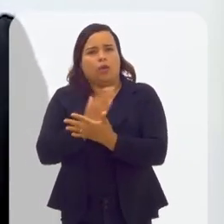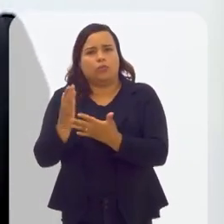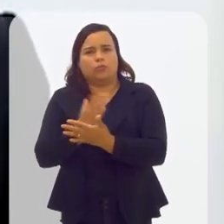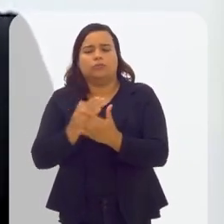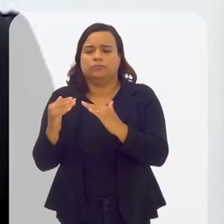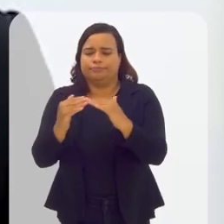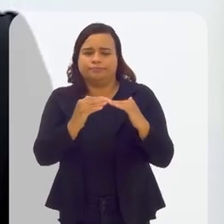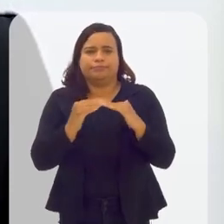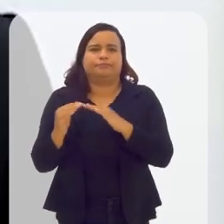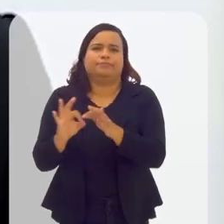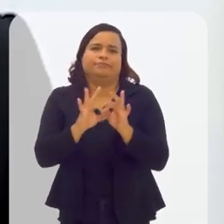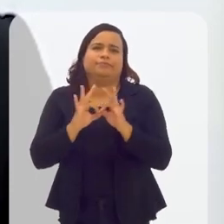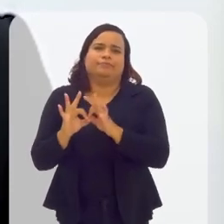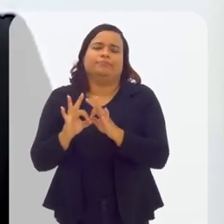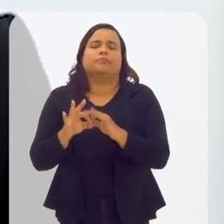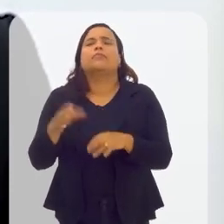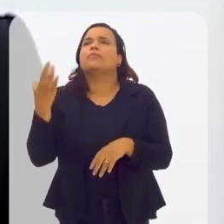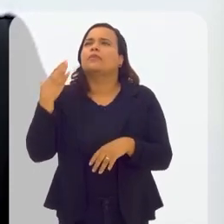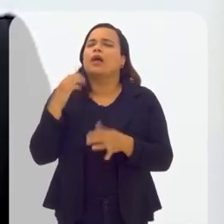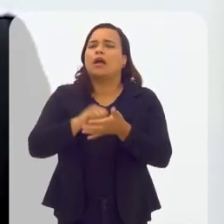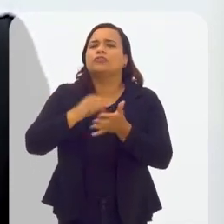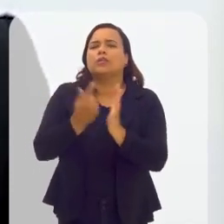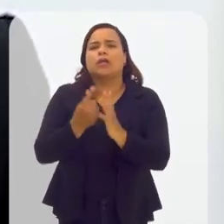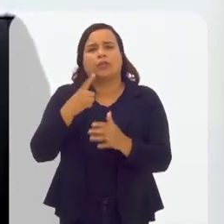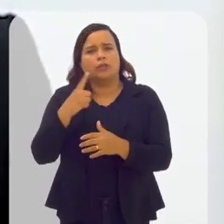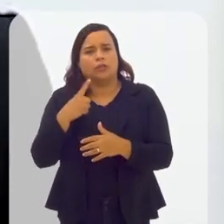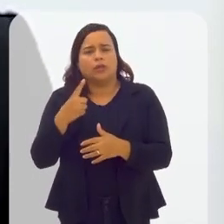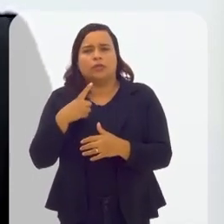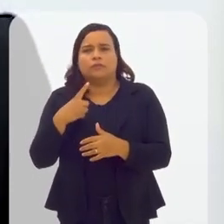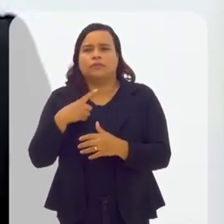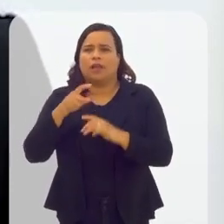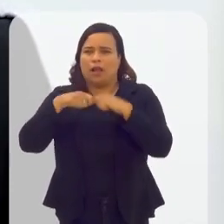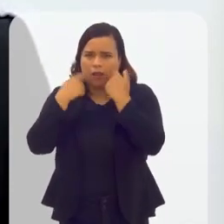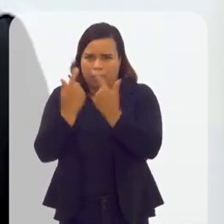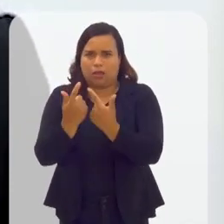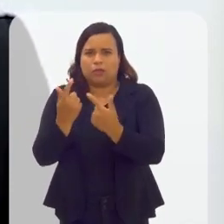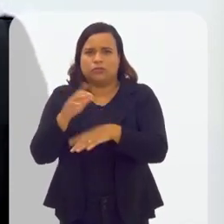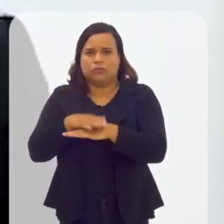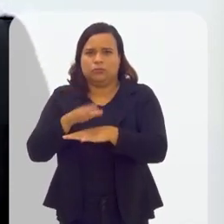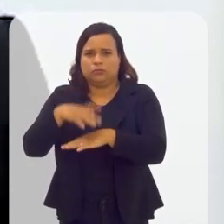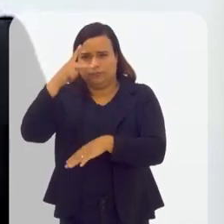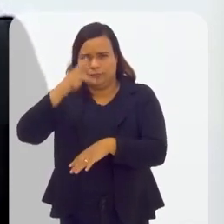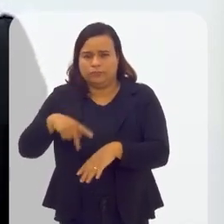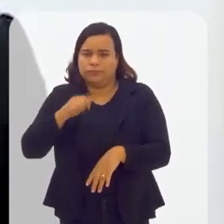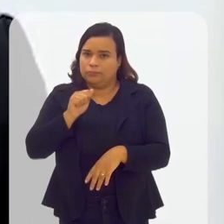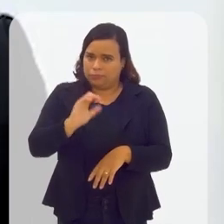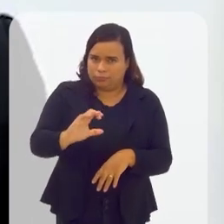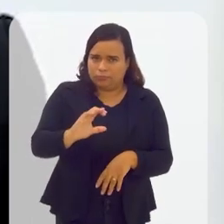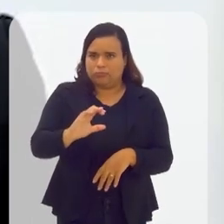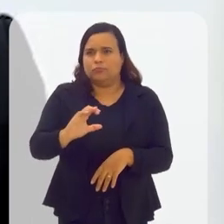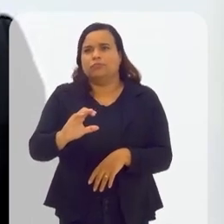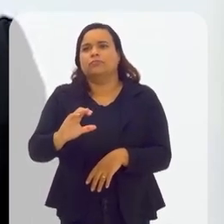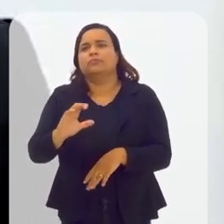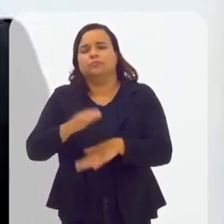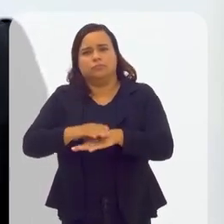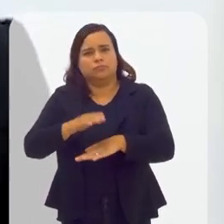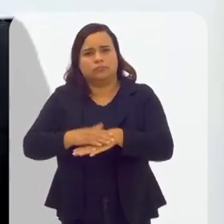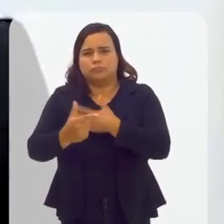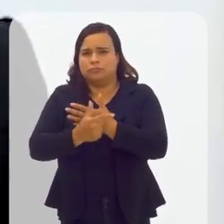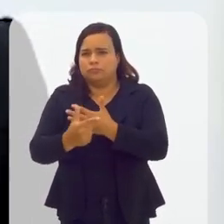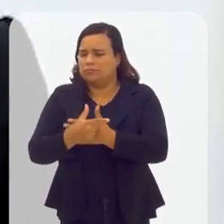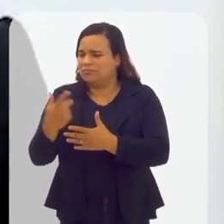comum. Nós tivemos uma agenda na qual a Alerj, através do seu presidente, deputado Siciliano, teve um